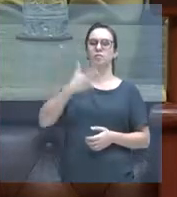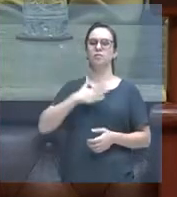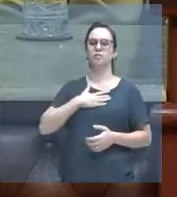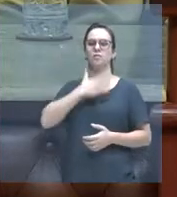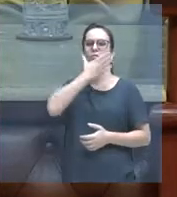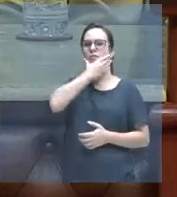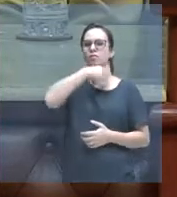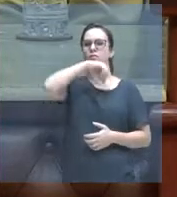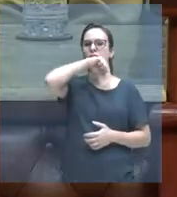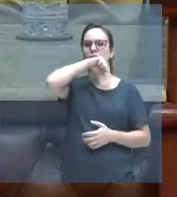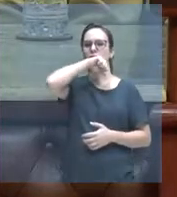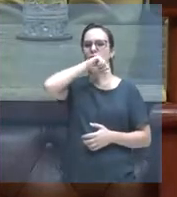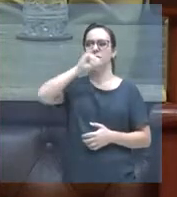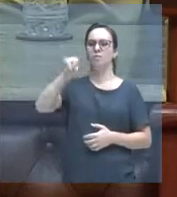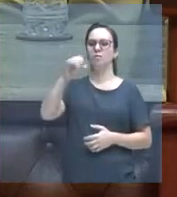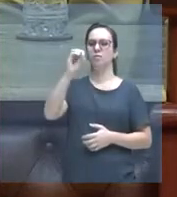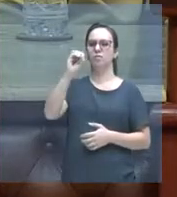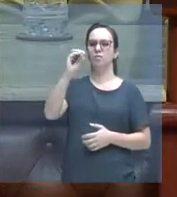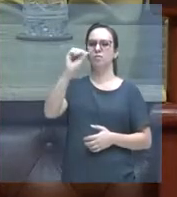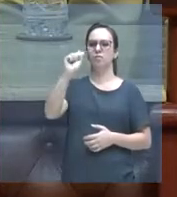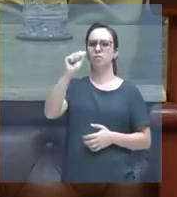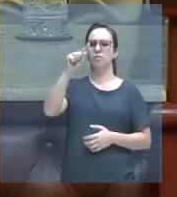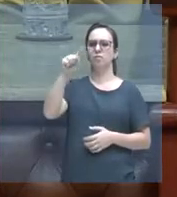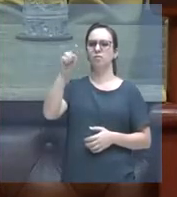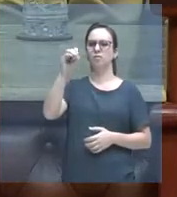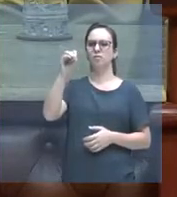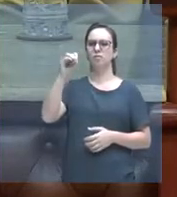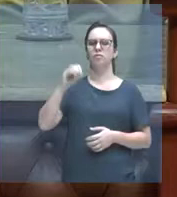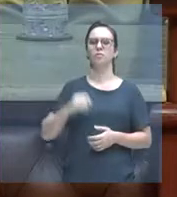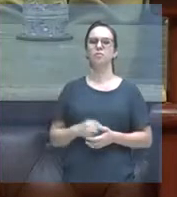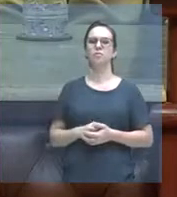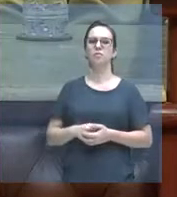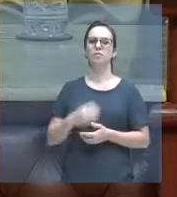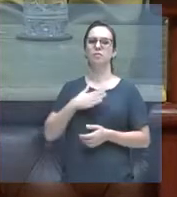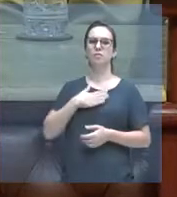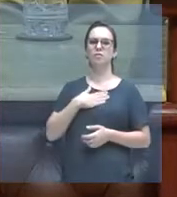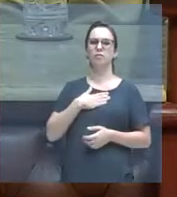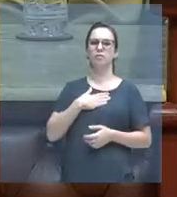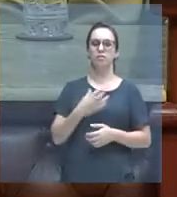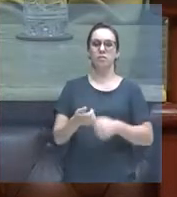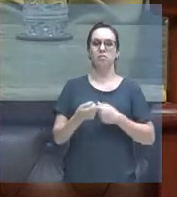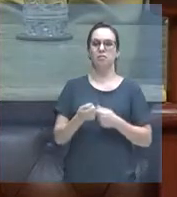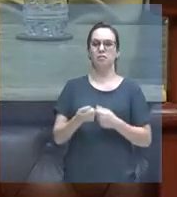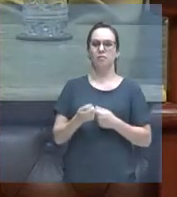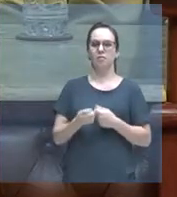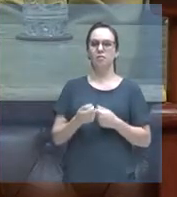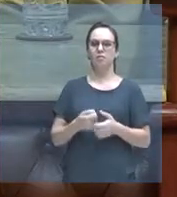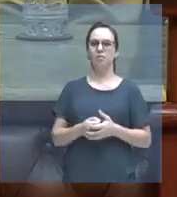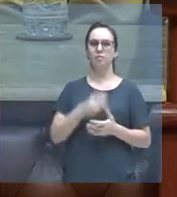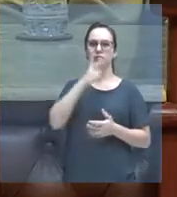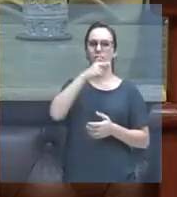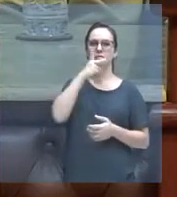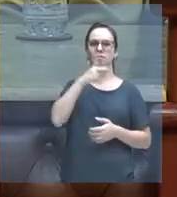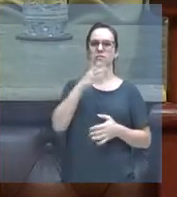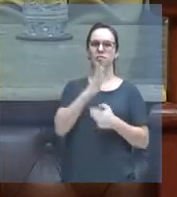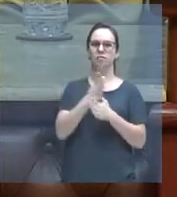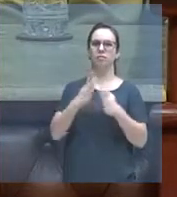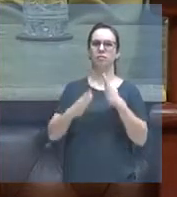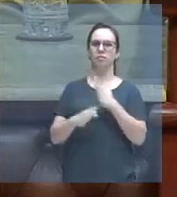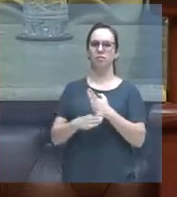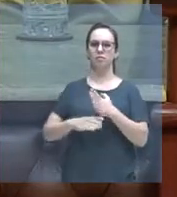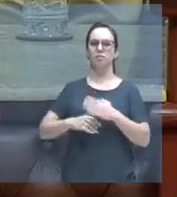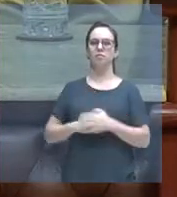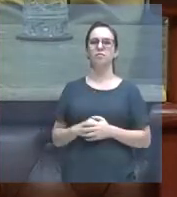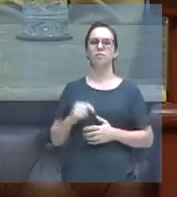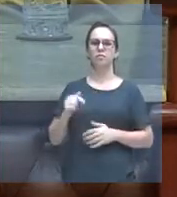Baiano. E, para mim, soa assim como até uma provocação falar de todas essas, depois de todas